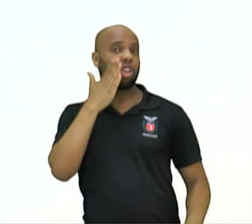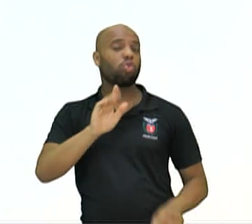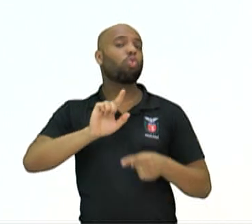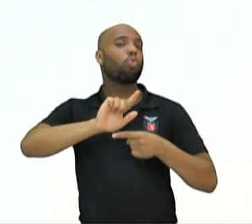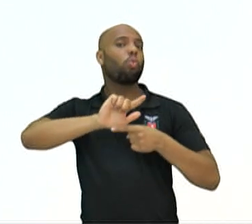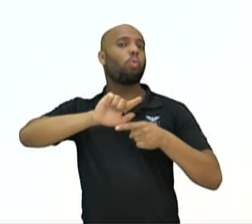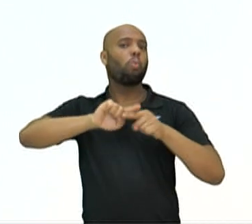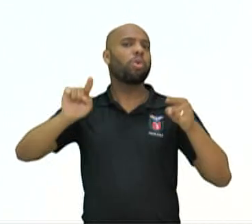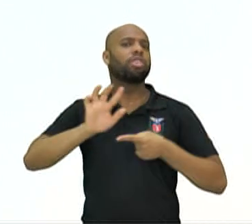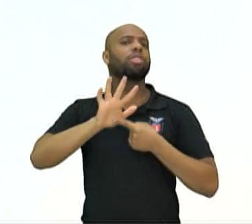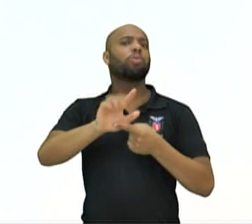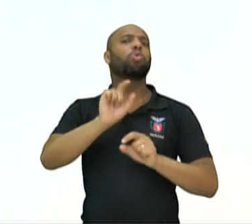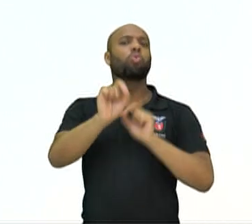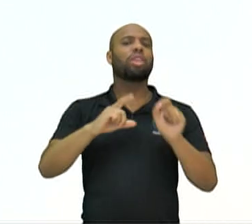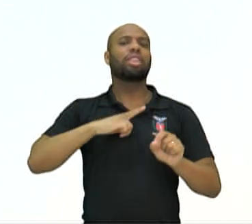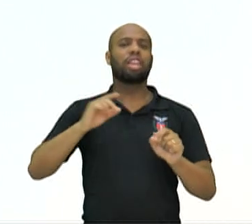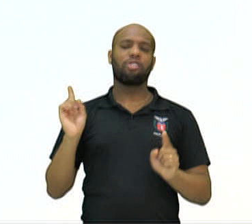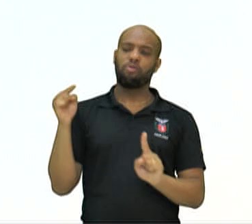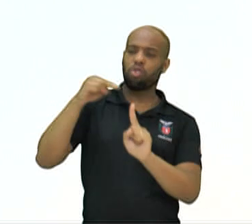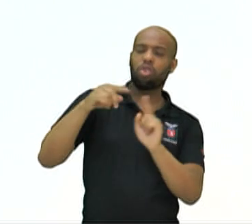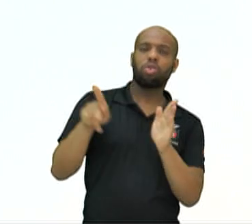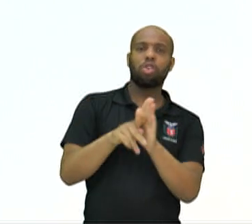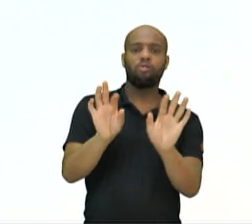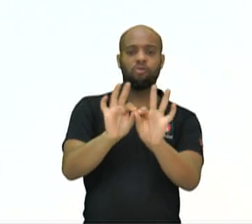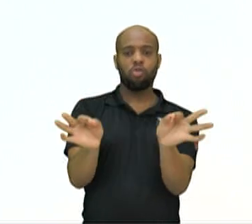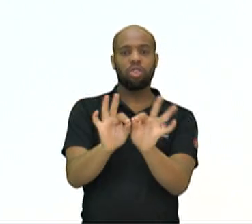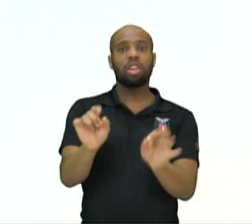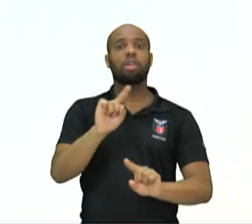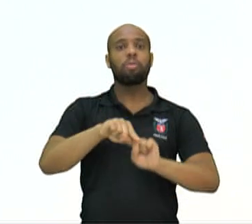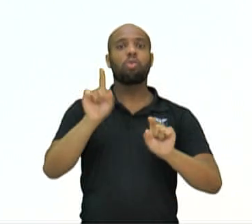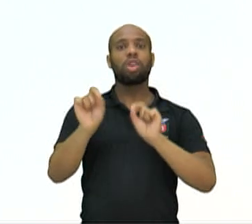destaca a função sintática aposto.